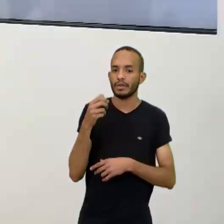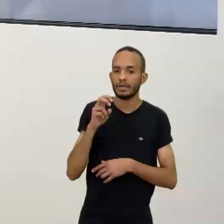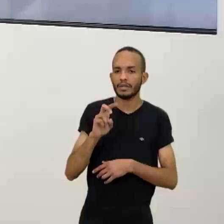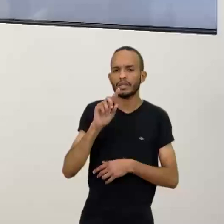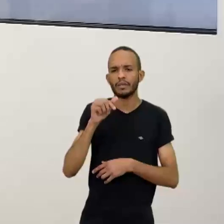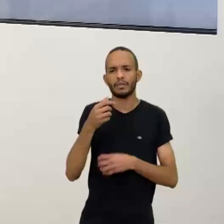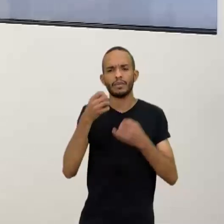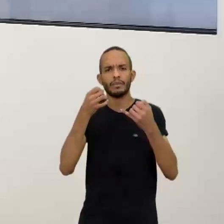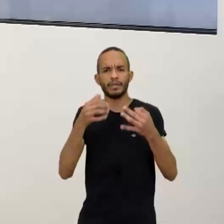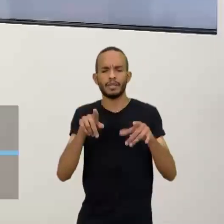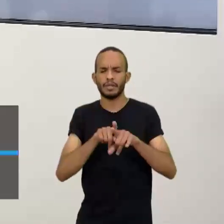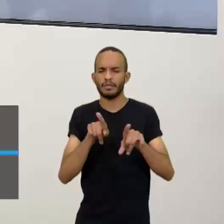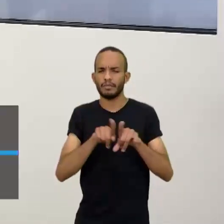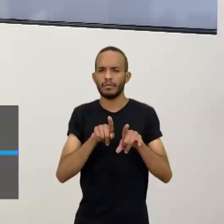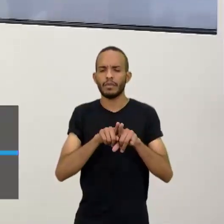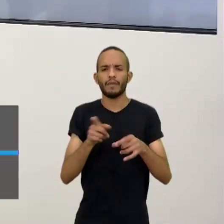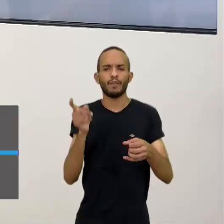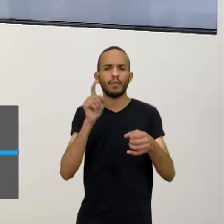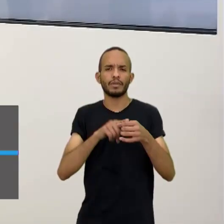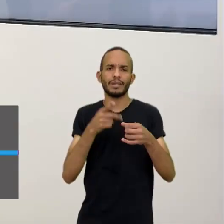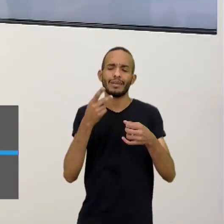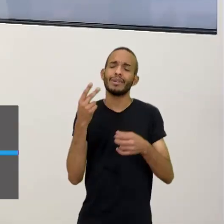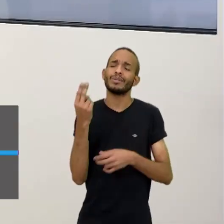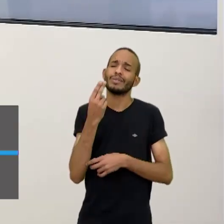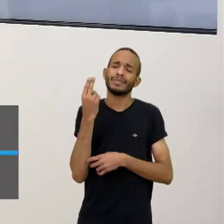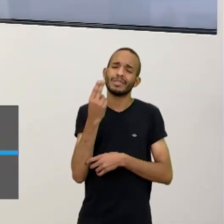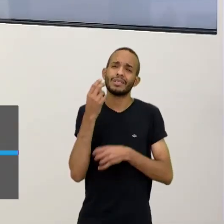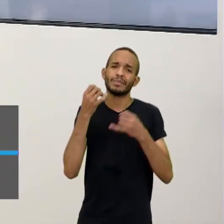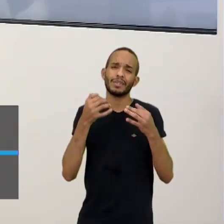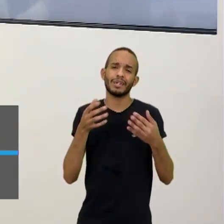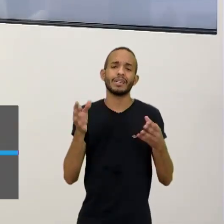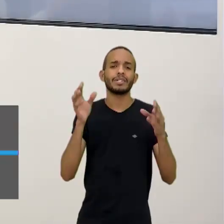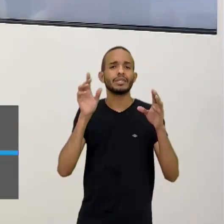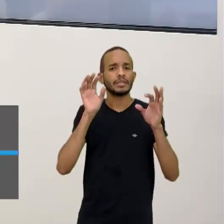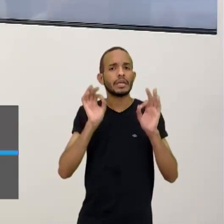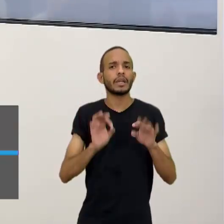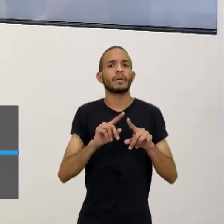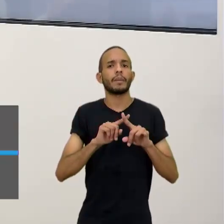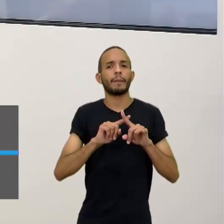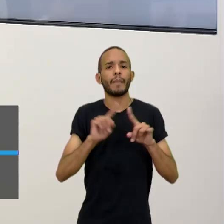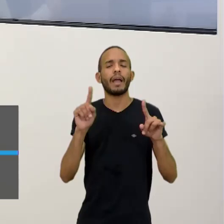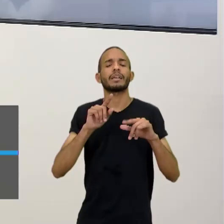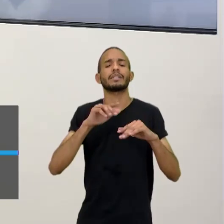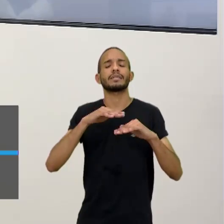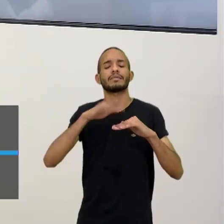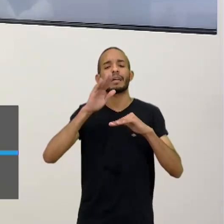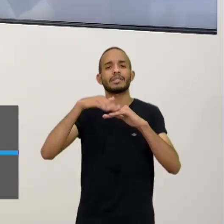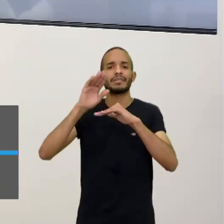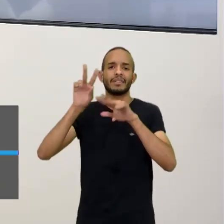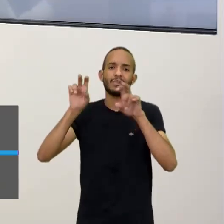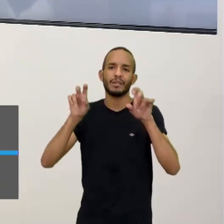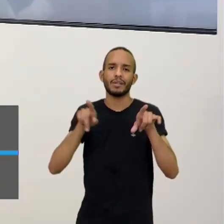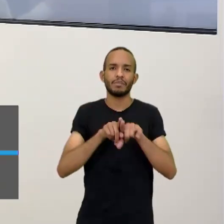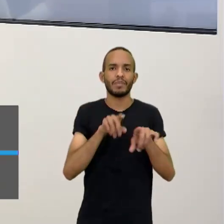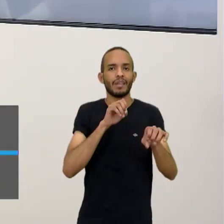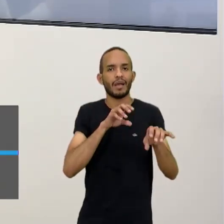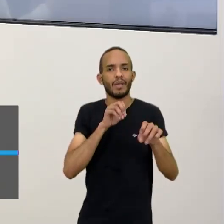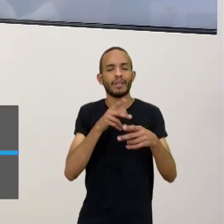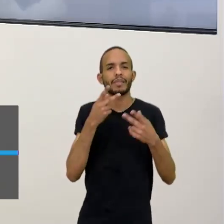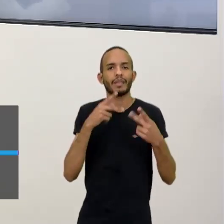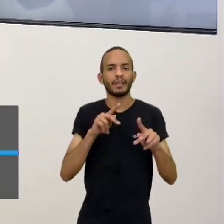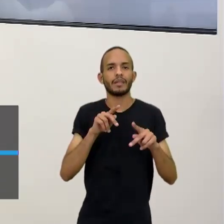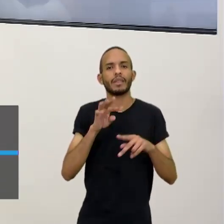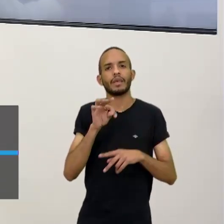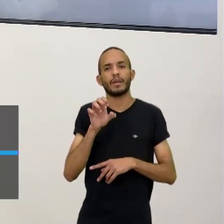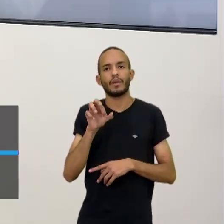que vem a gente vai retomar um pouquinho desse exercício que não deu tempo de explicar direito e a gente vai dar mais seguimento, tá bom? Tem mais esta aula de Tales que a gente vai